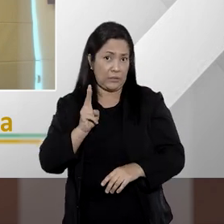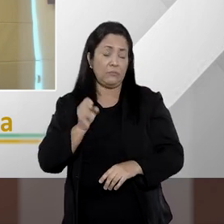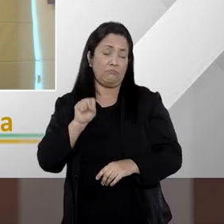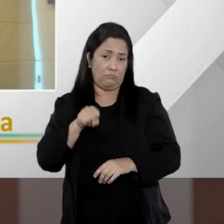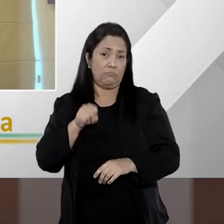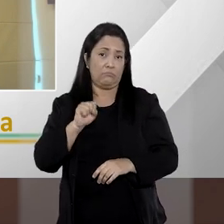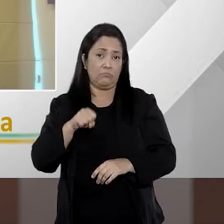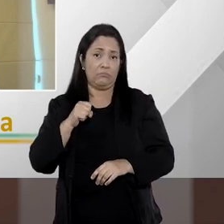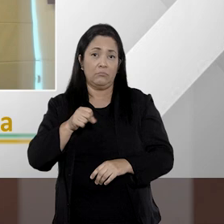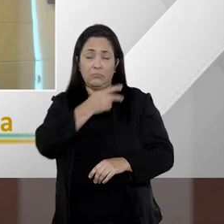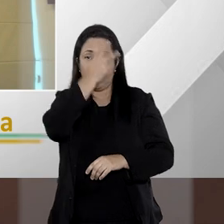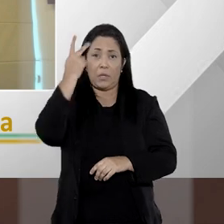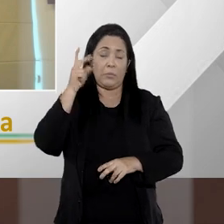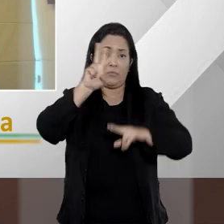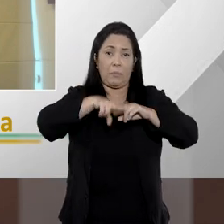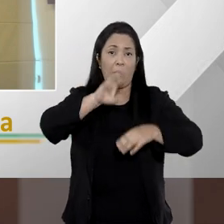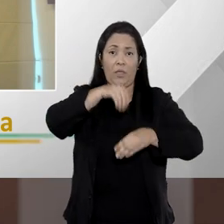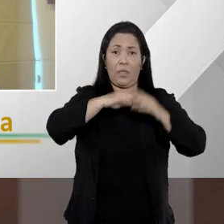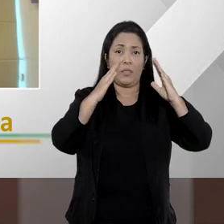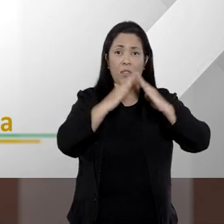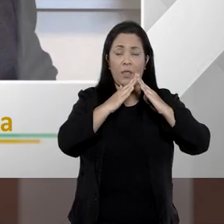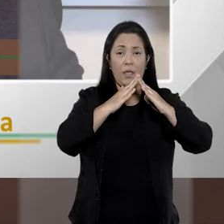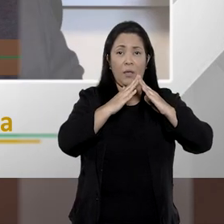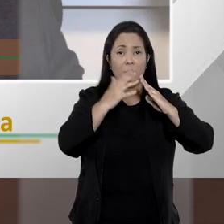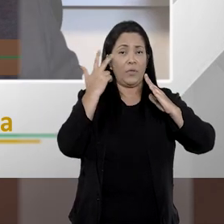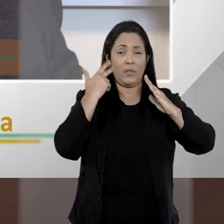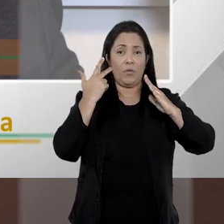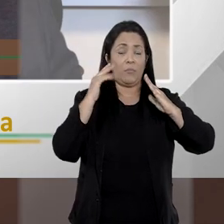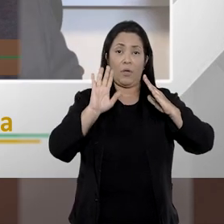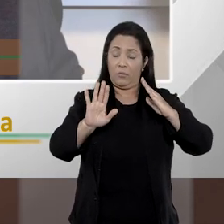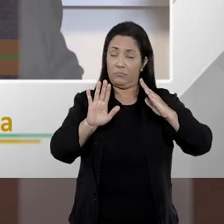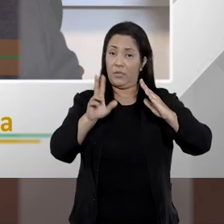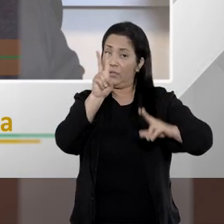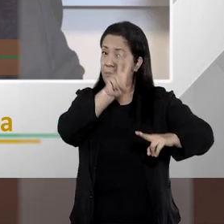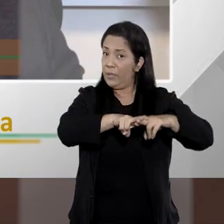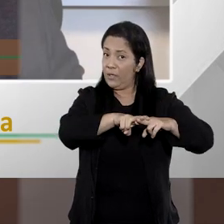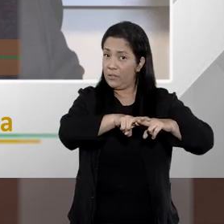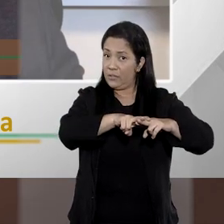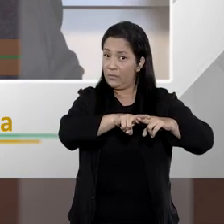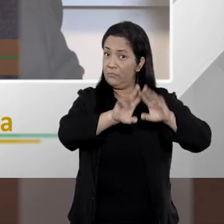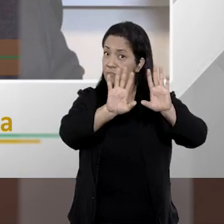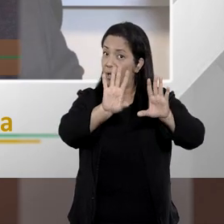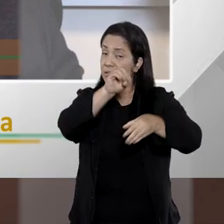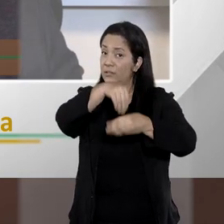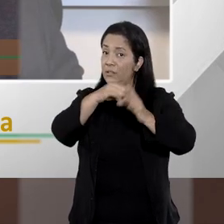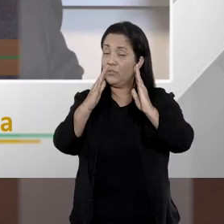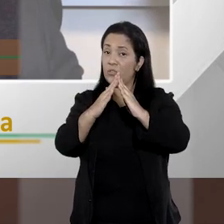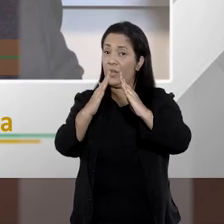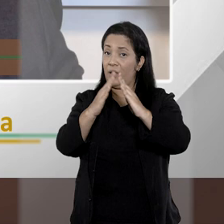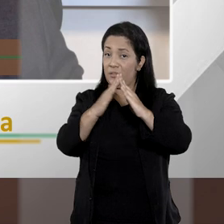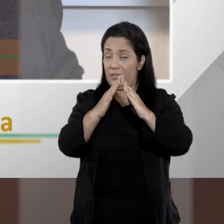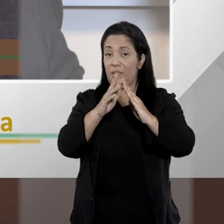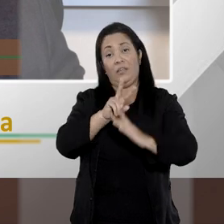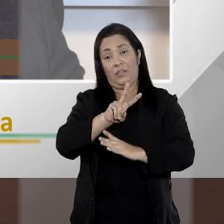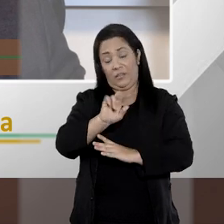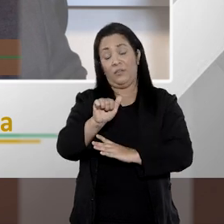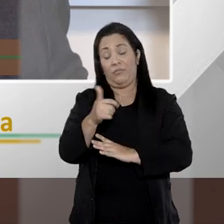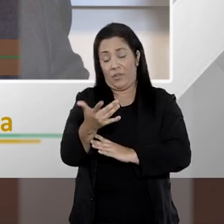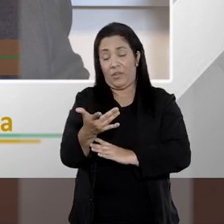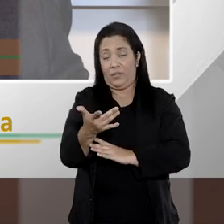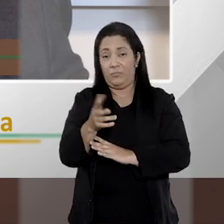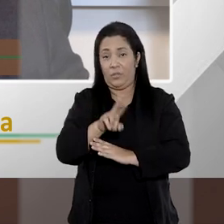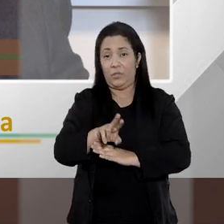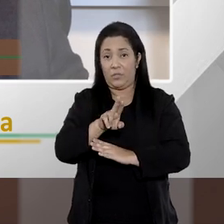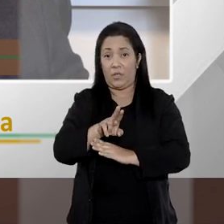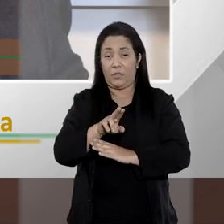continua sendo a execução de pena e a privação de liberdade. essa privação de liberdade, aliás, vai além